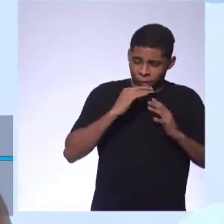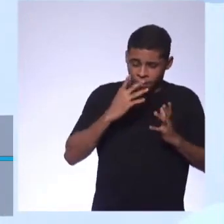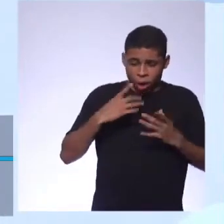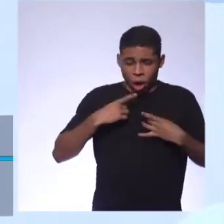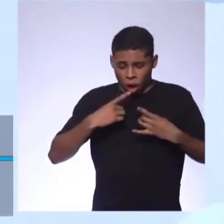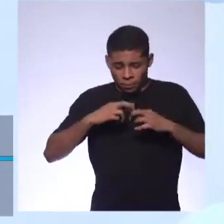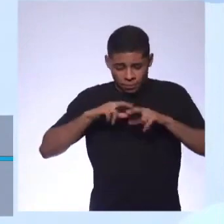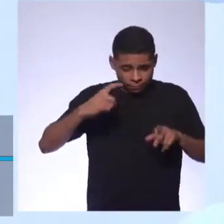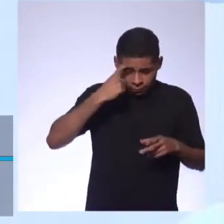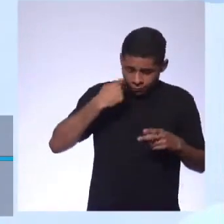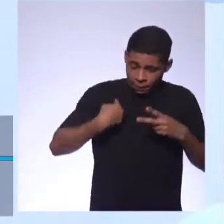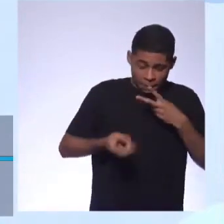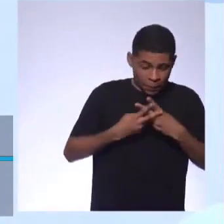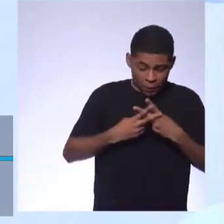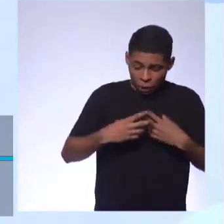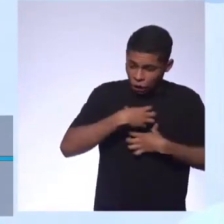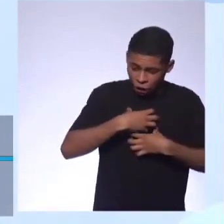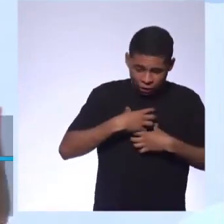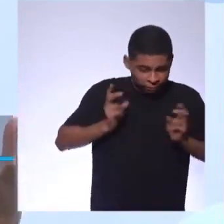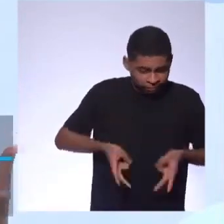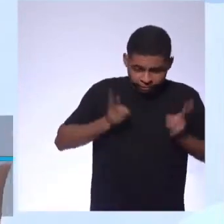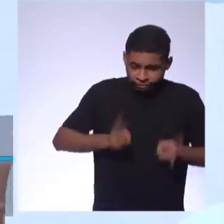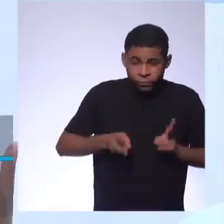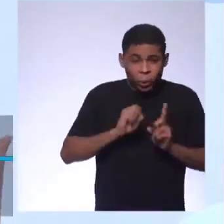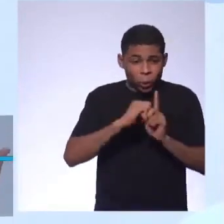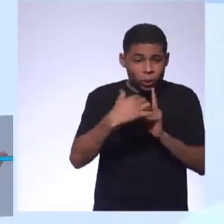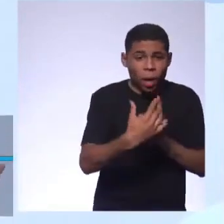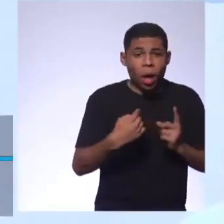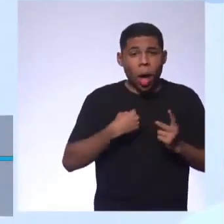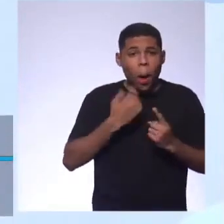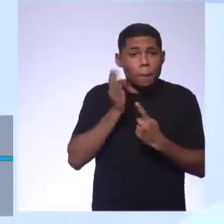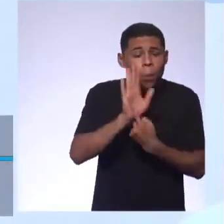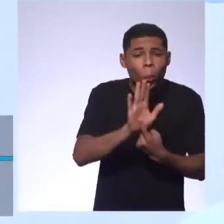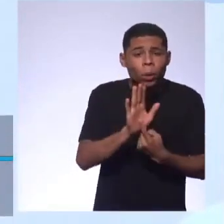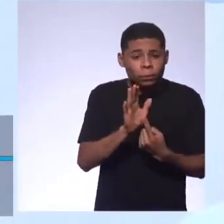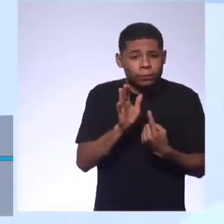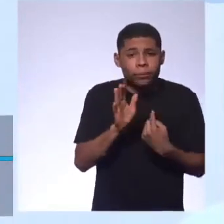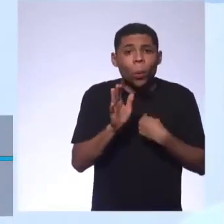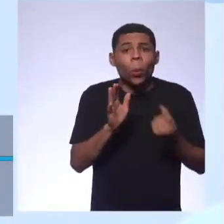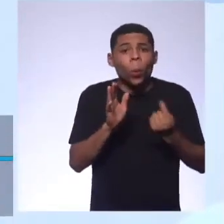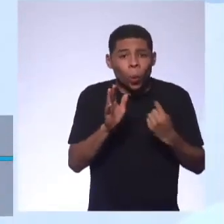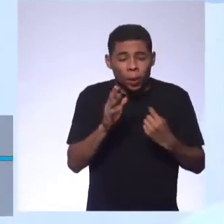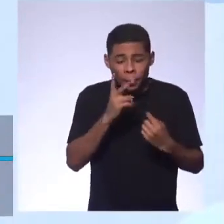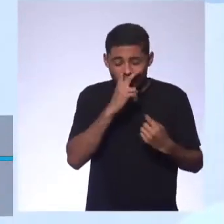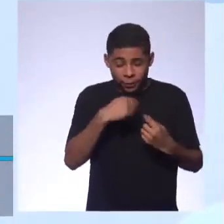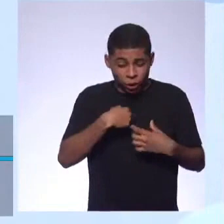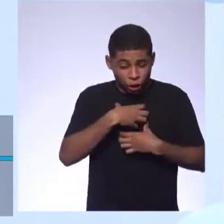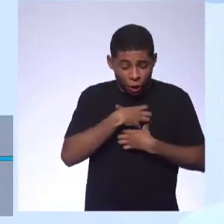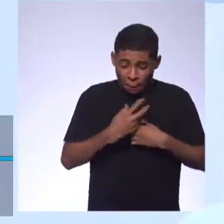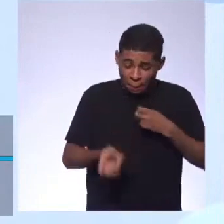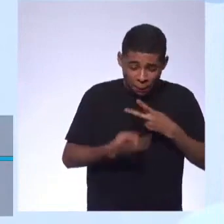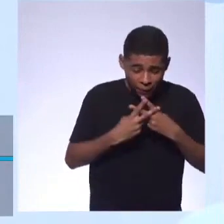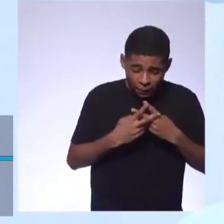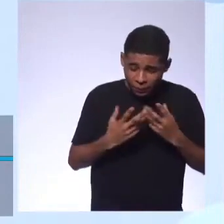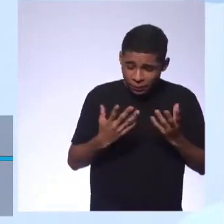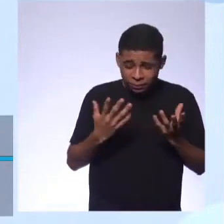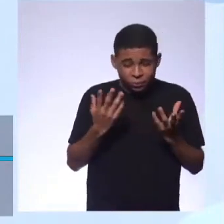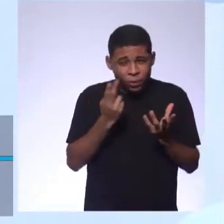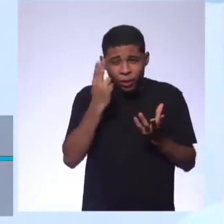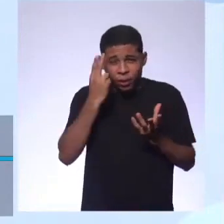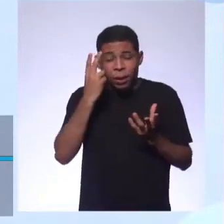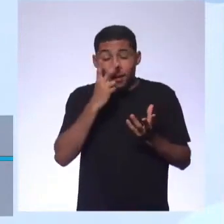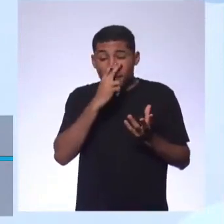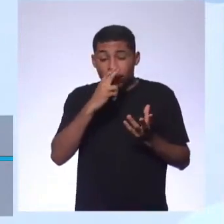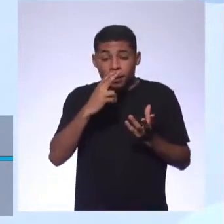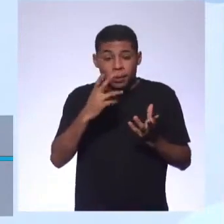Então, ao que ele tinha que mostrar para a sociedade, né? Então, eu tenho que mostrar para o social isso aqui, eu estou preso, né? E ele se sente